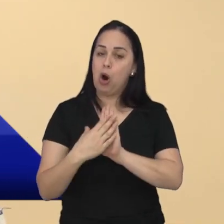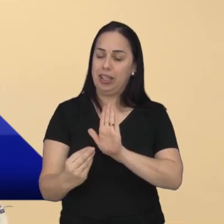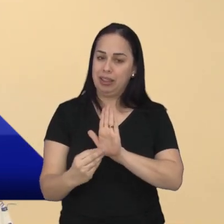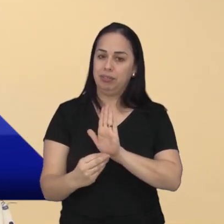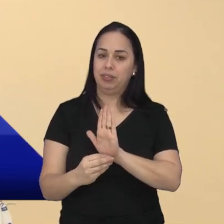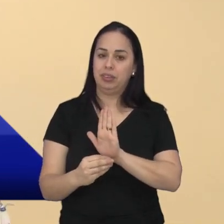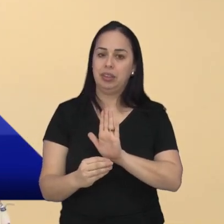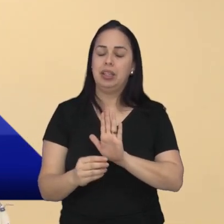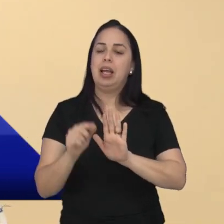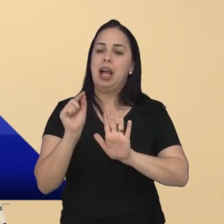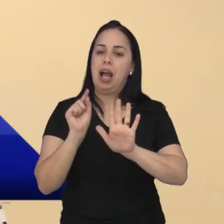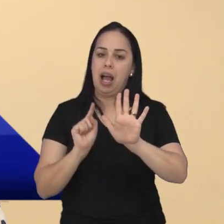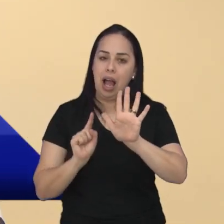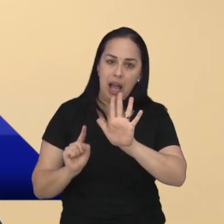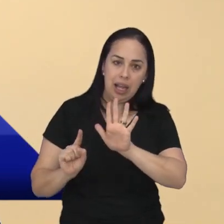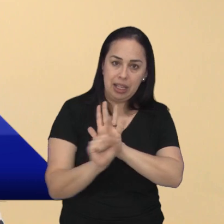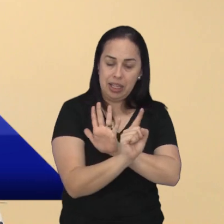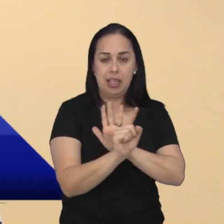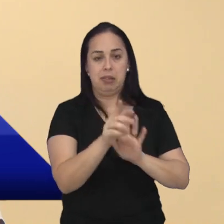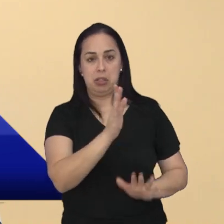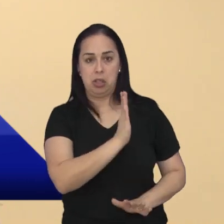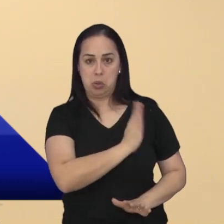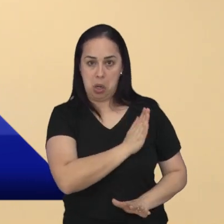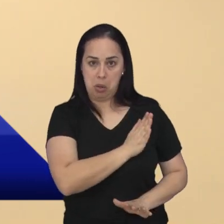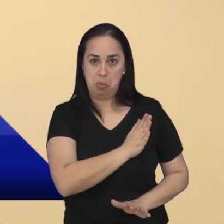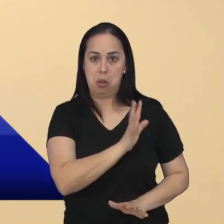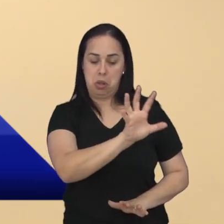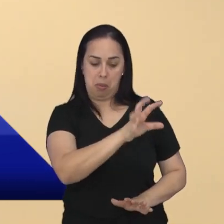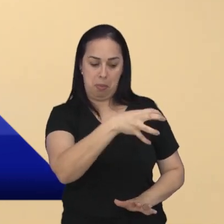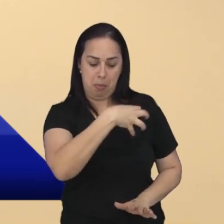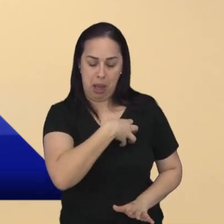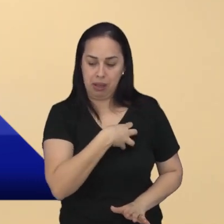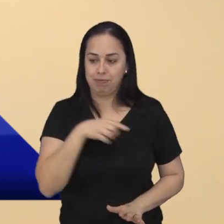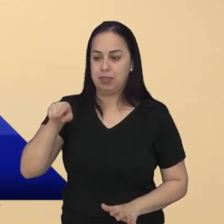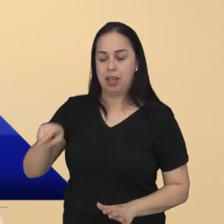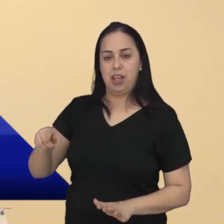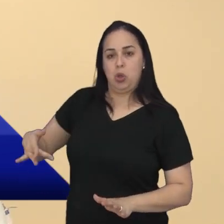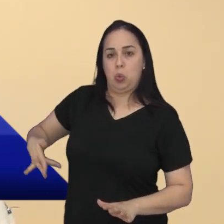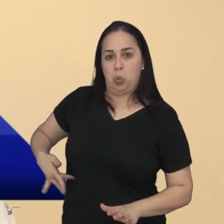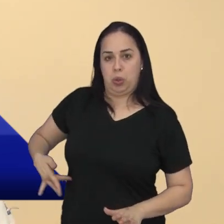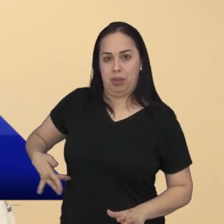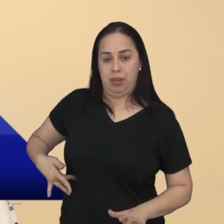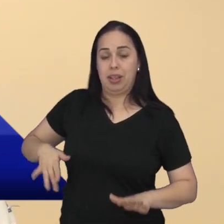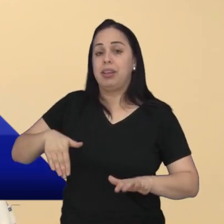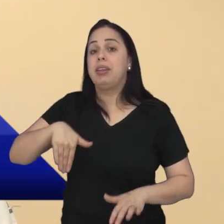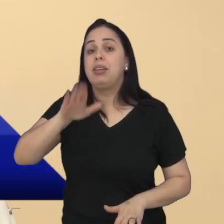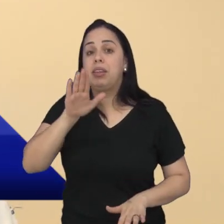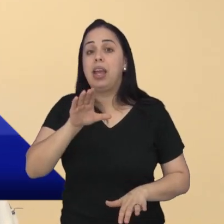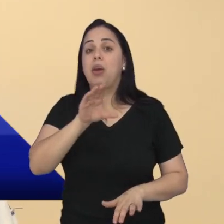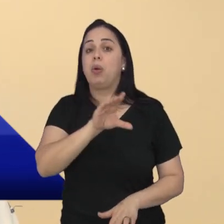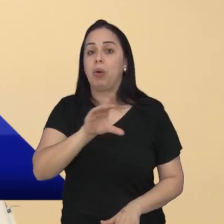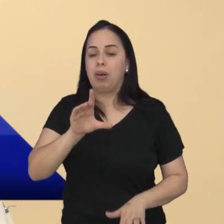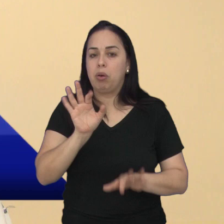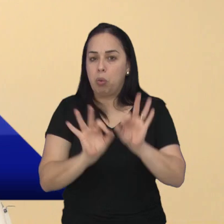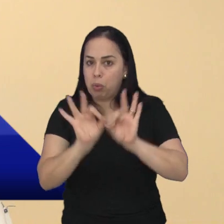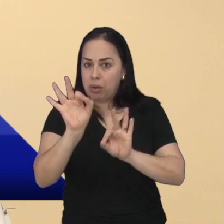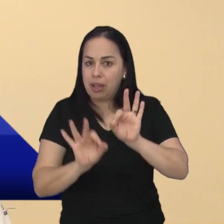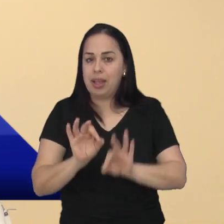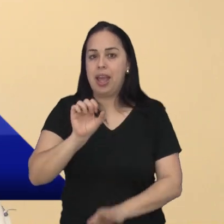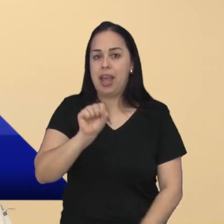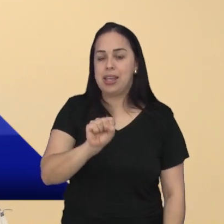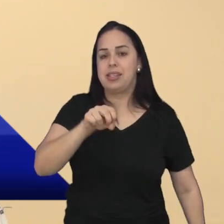órgãos em receituários, encaminhamentos médicos, campanhas publicitárias e informativos. Todos os documentos dentro da secretaria